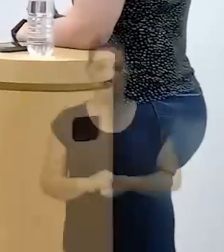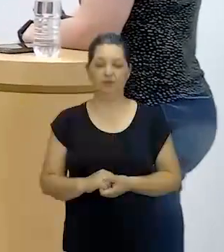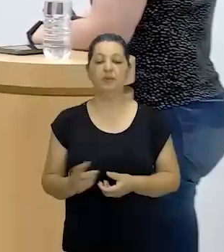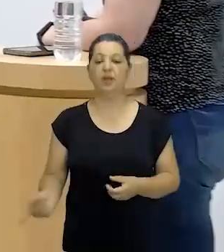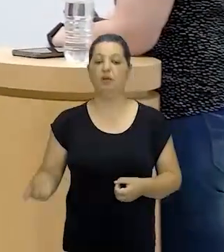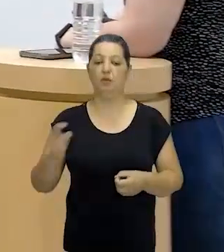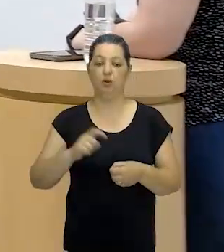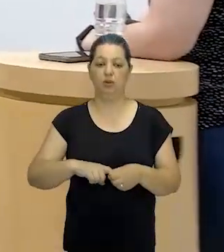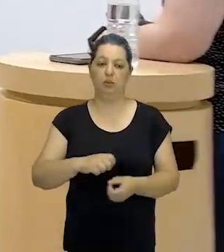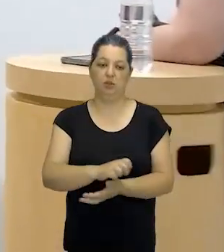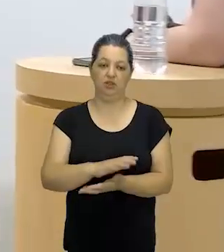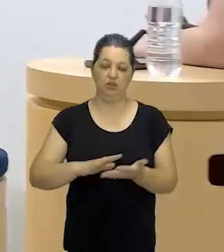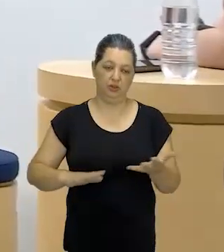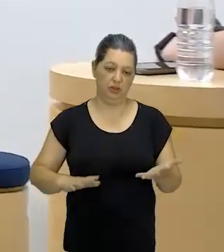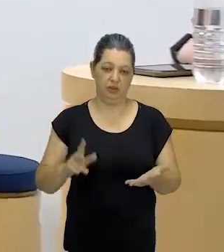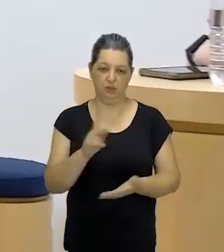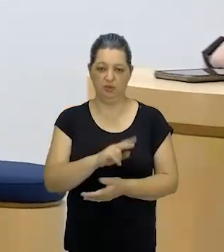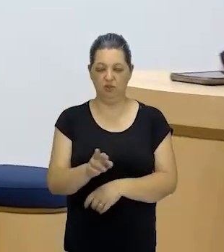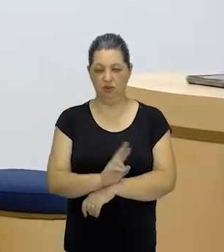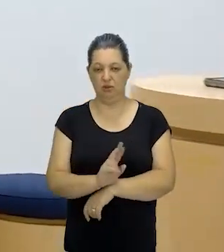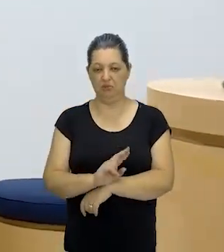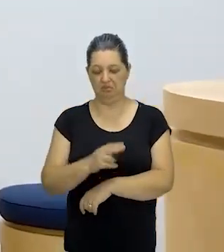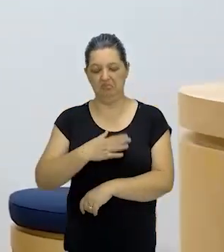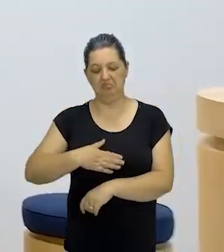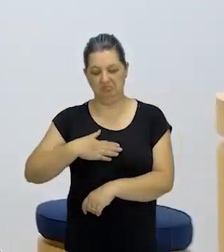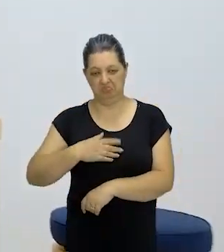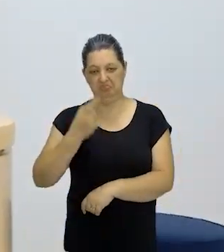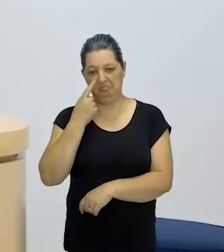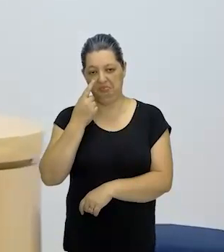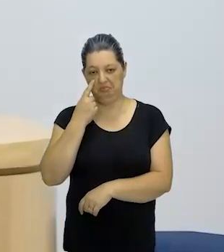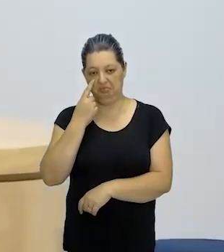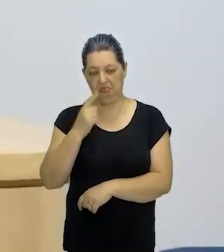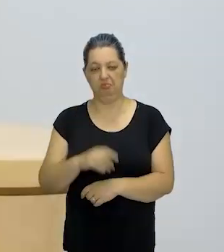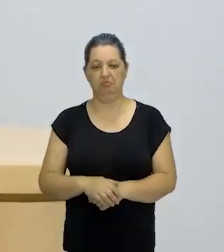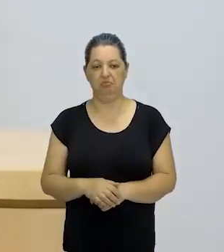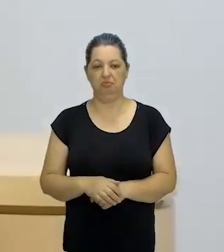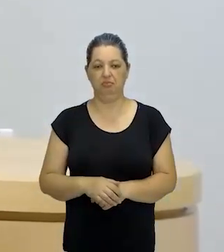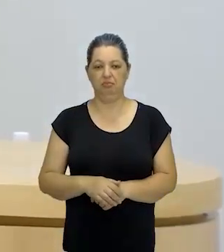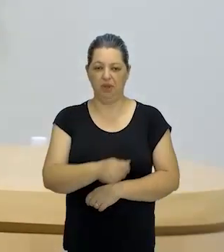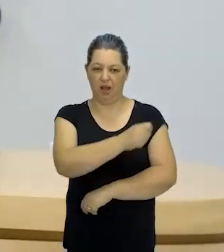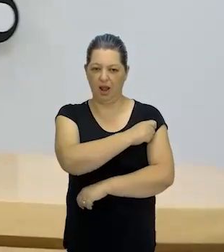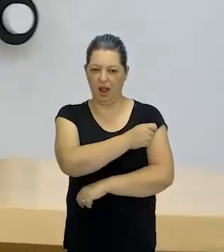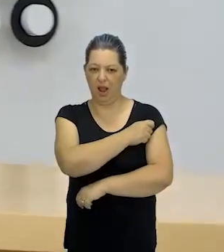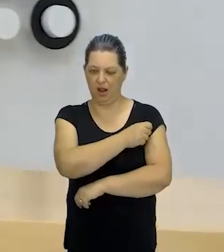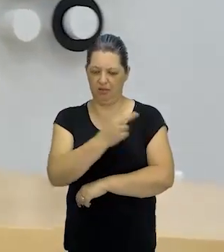Voltamos da atividade. Professora Roberta, gostei de ver. Nossos alunos estão firmes e fortes aí nas